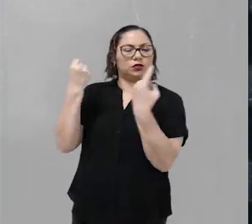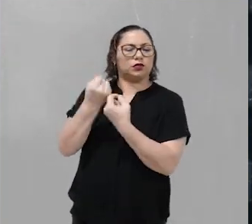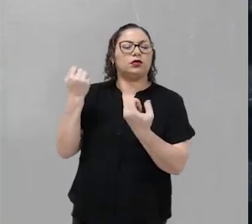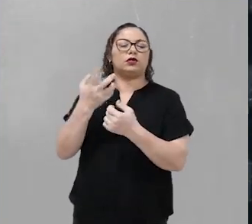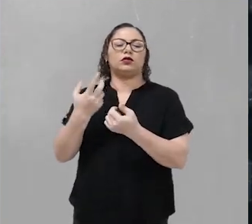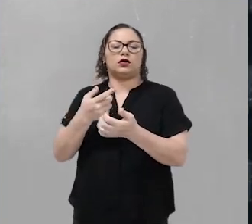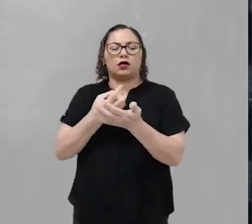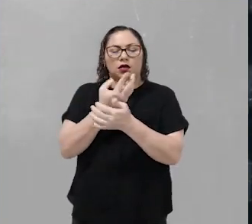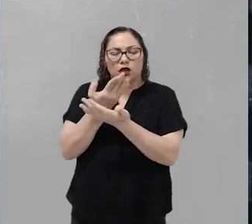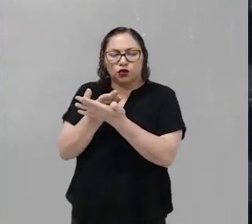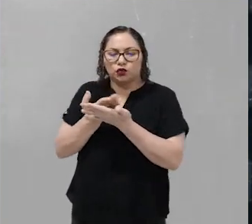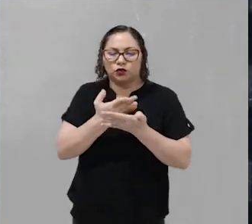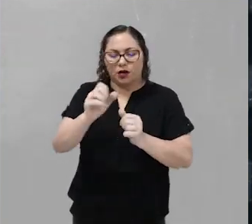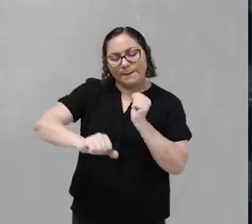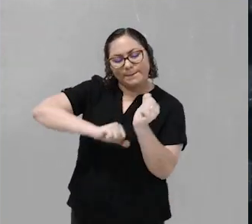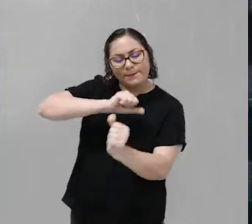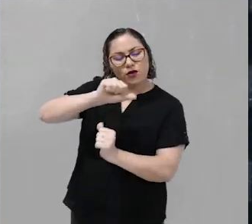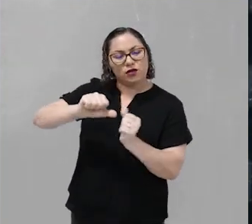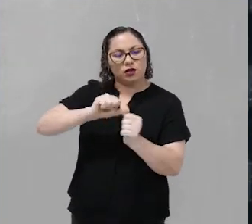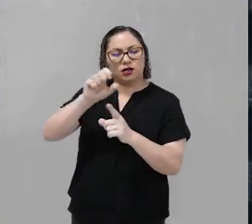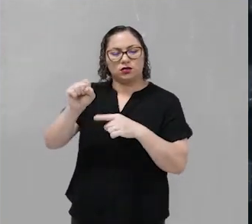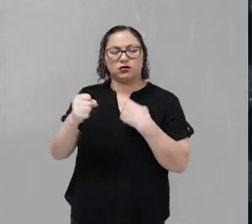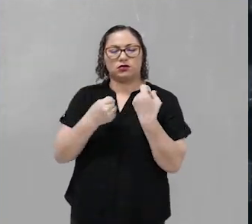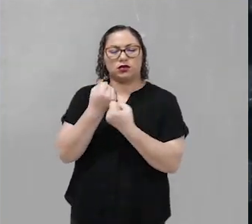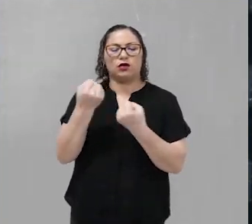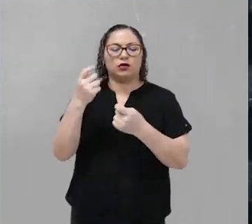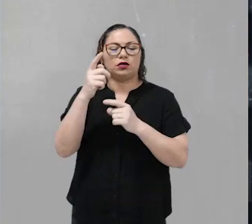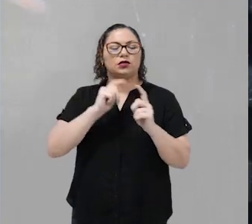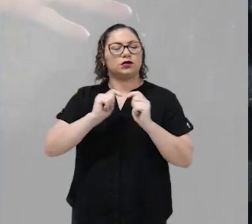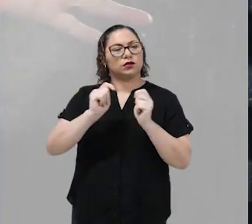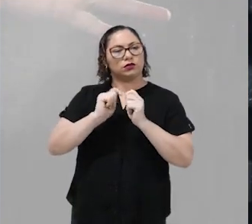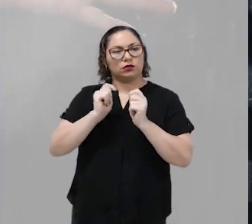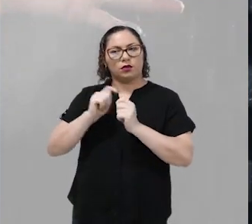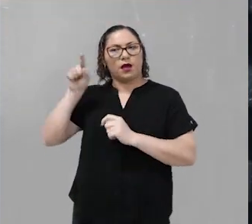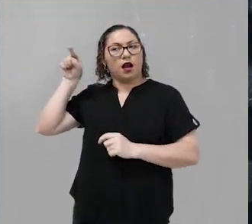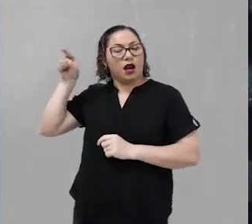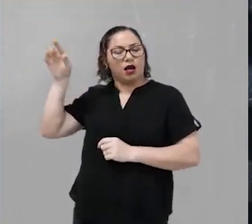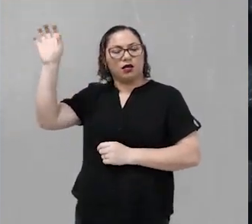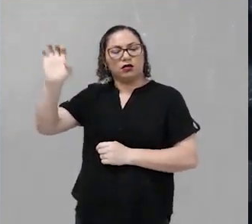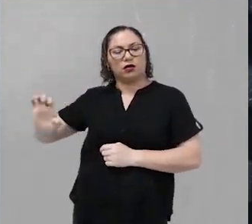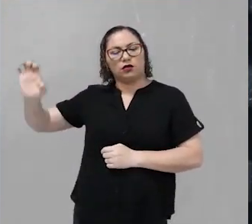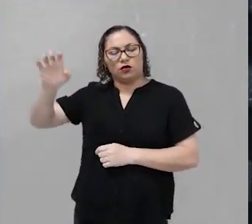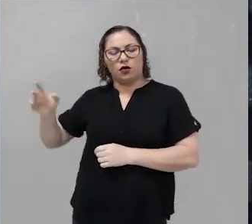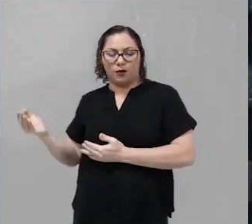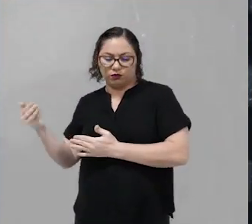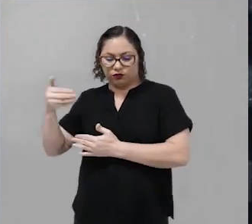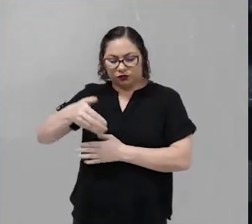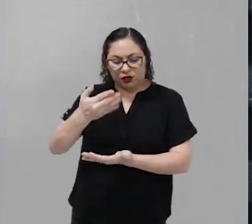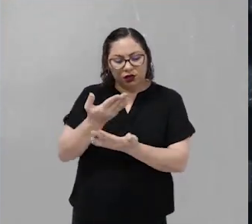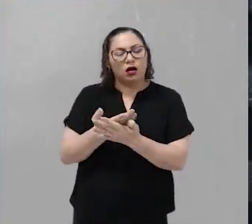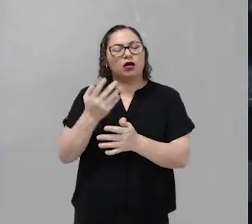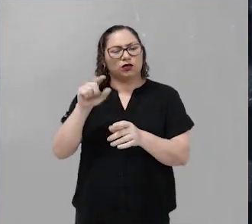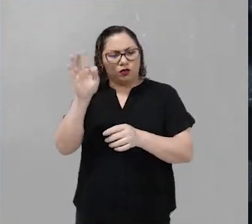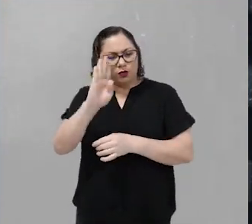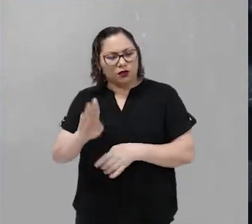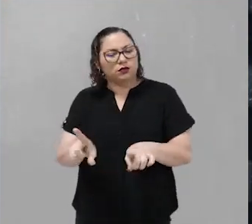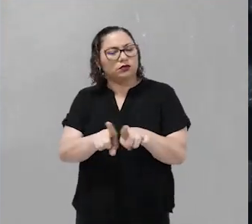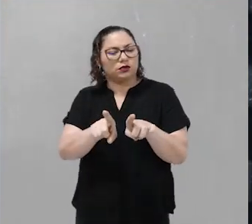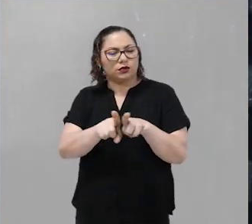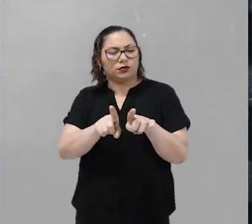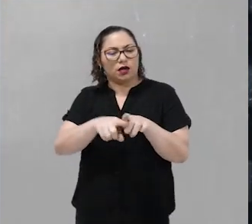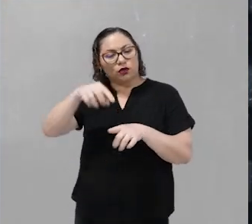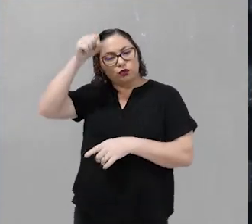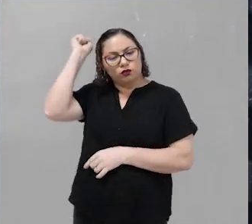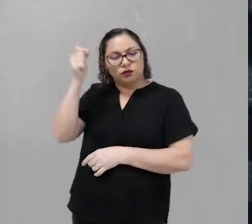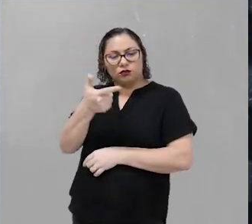mudanças socioeconômicas decorrentes da Revolução Industrial, primeiro lá na Europa. No Brasil também, alguns sociólogos brasileiros do